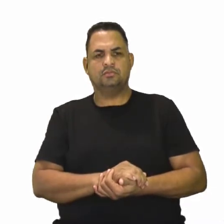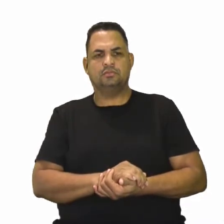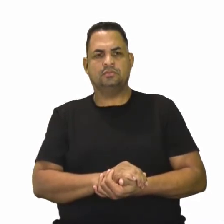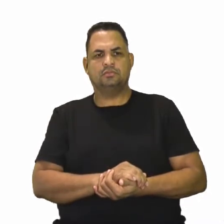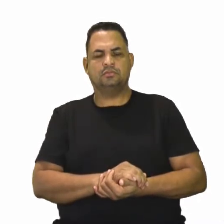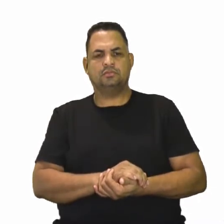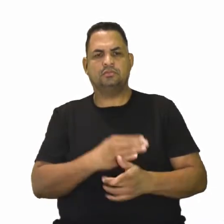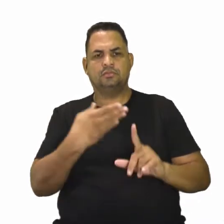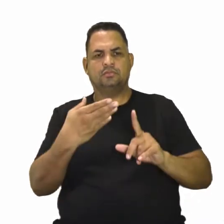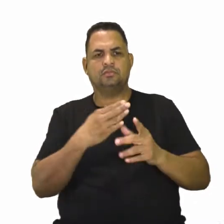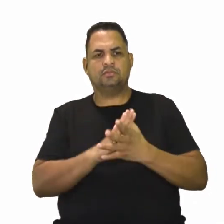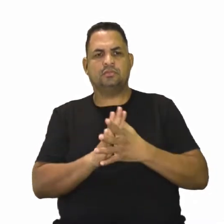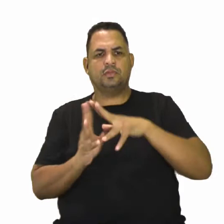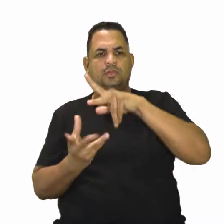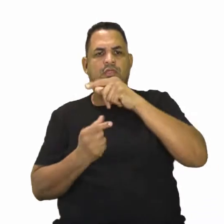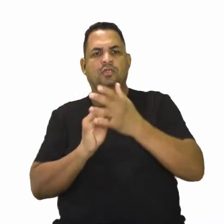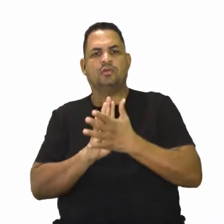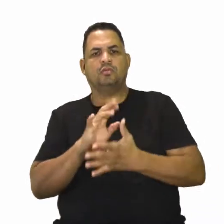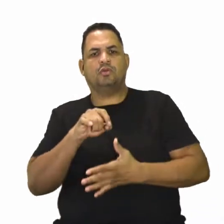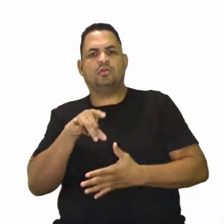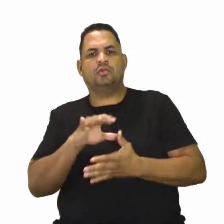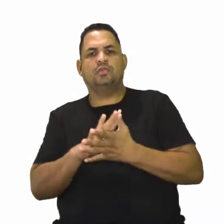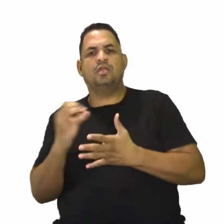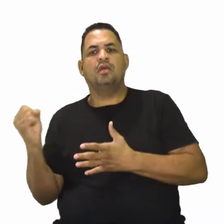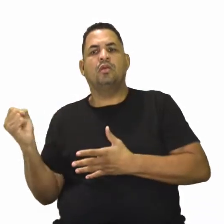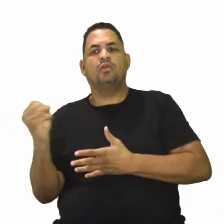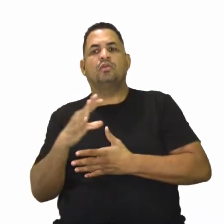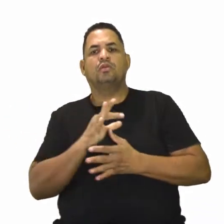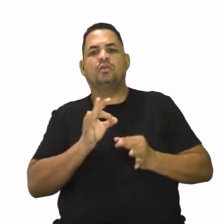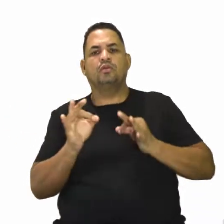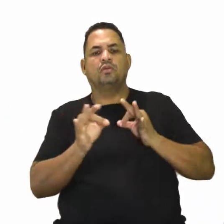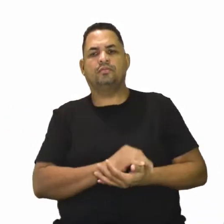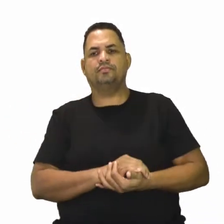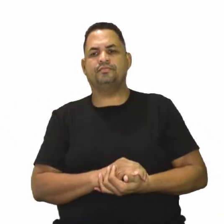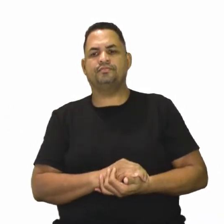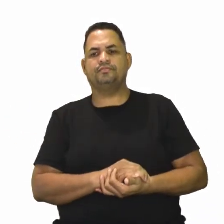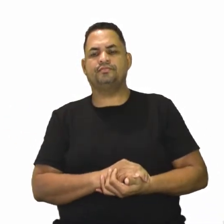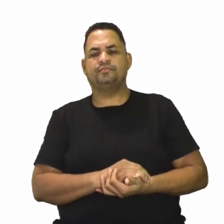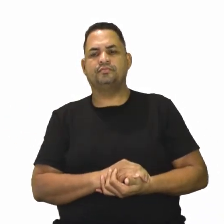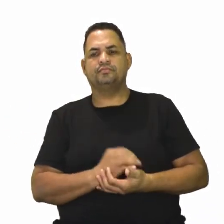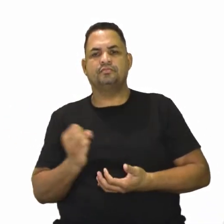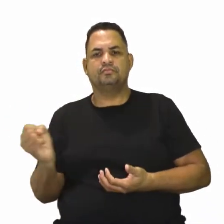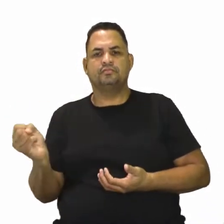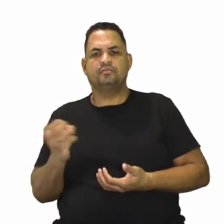na tela, o mundo multipolar é uma nova organização